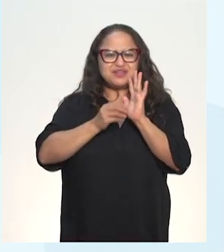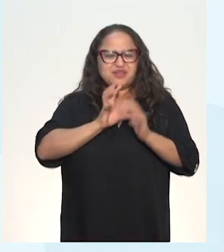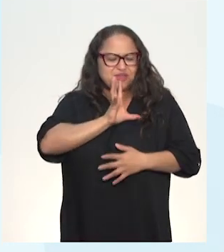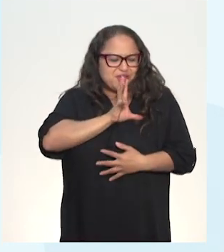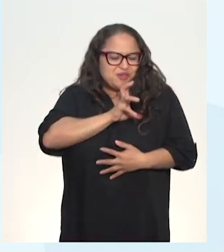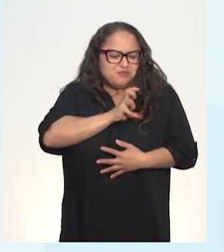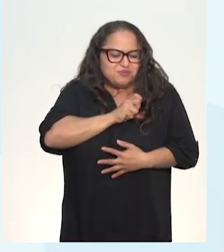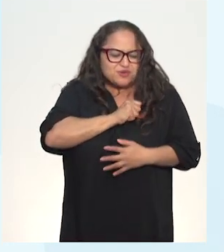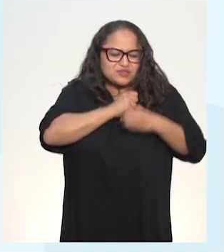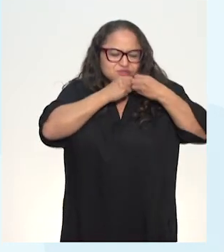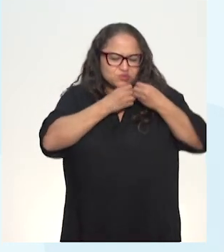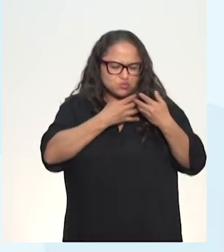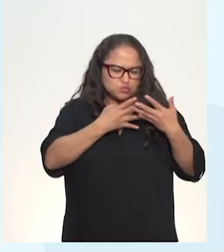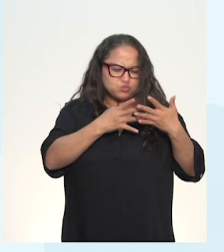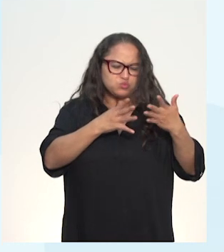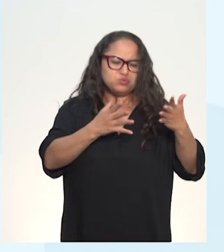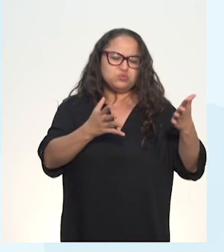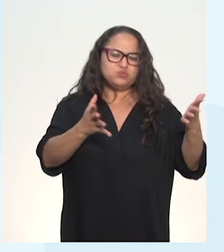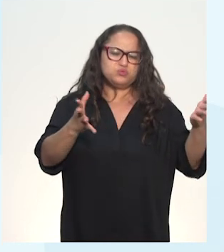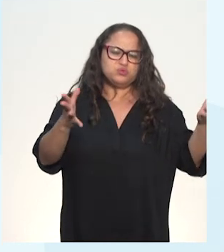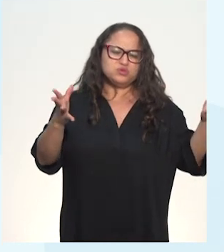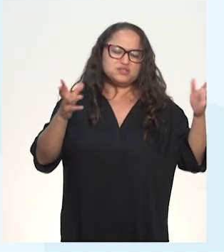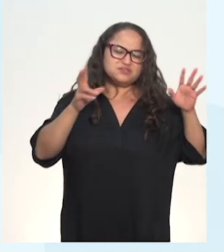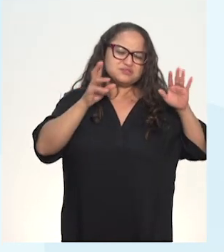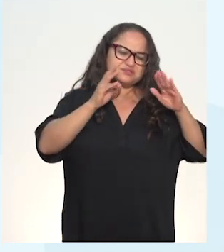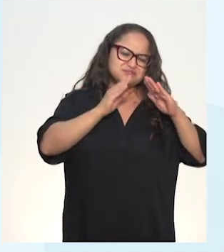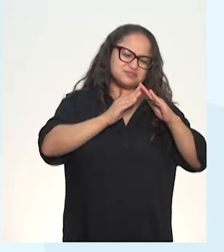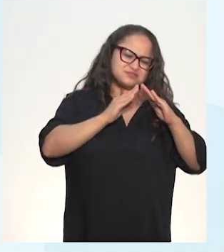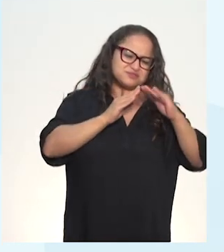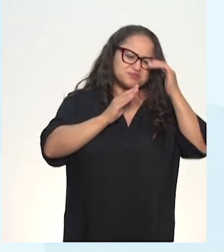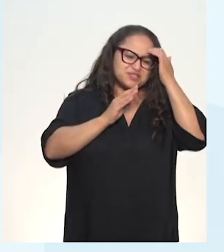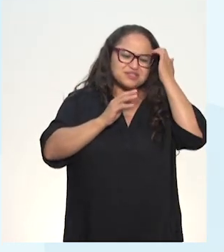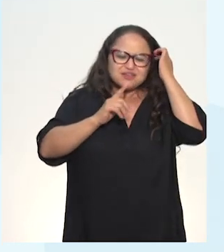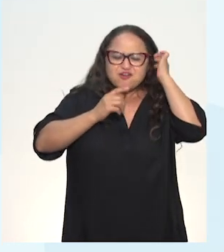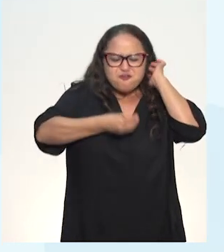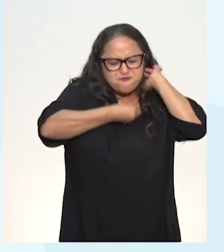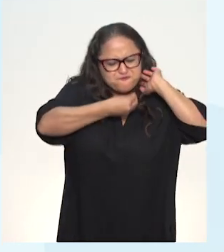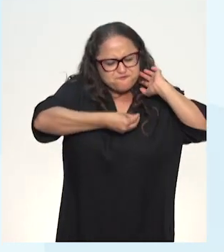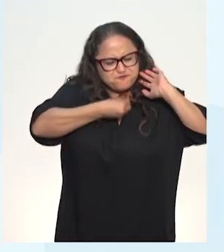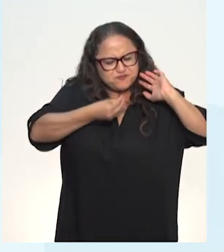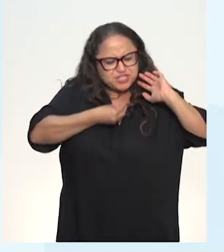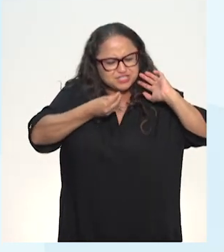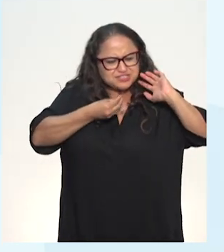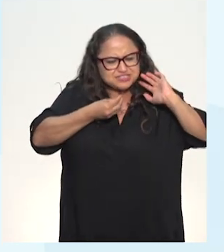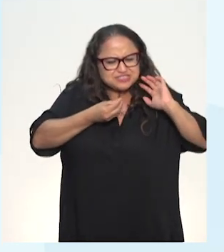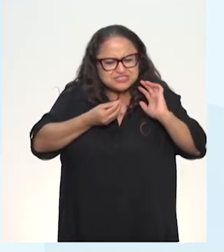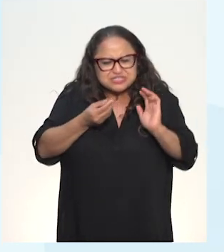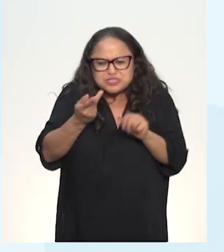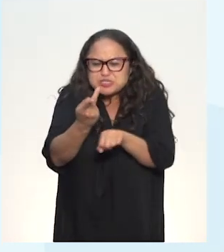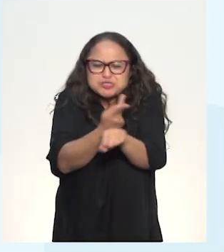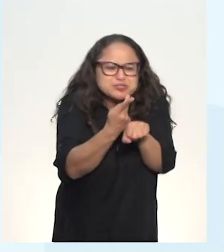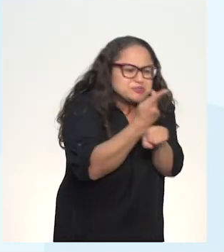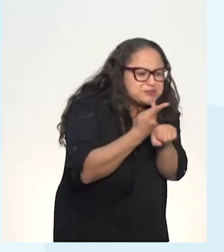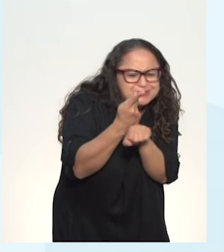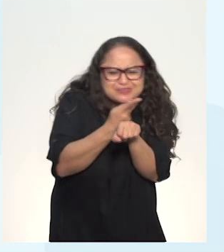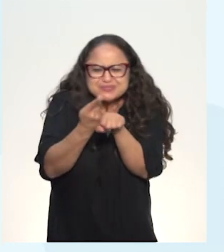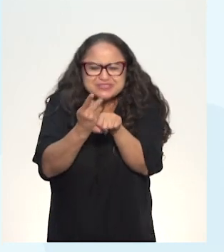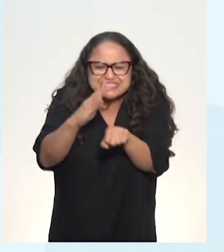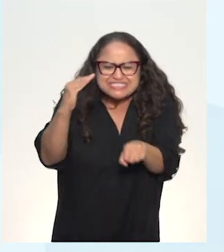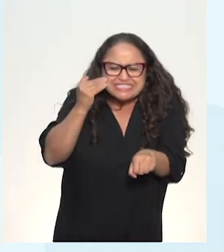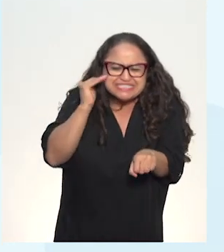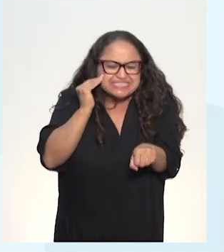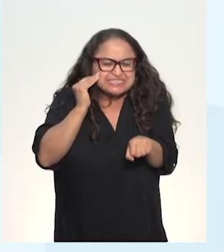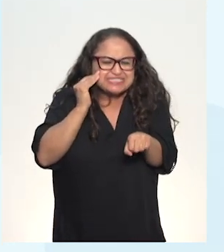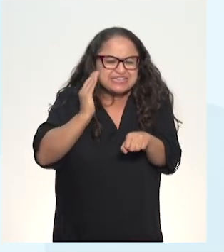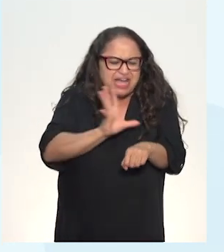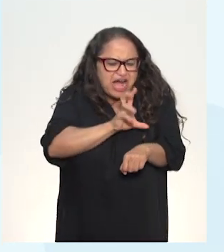albergue aberto toda noite. Tenho pela vida um interesse ávido, que busca compreendê-la sentindo-a muito. Amo